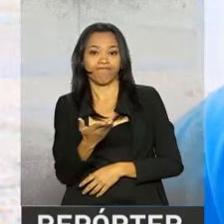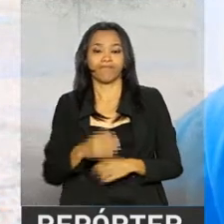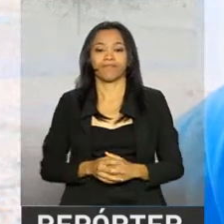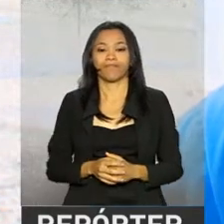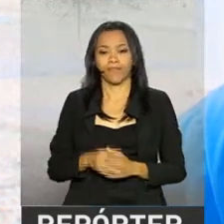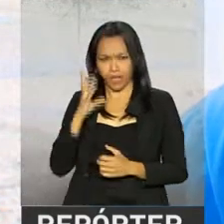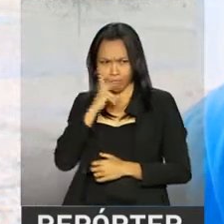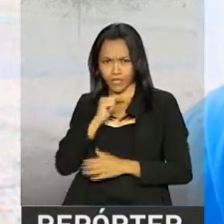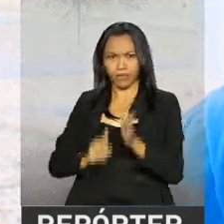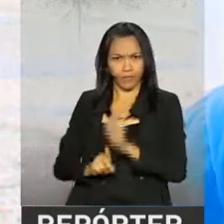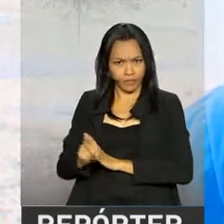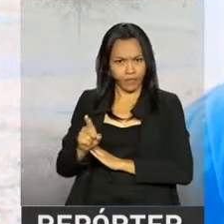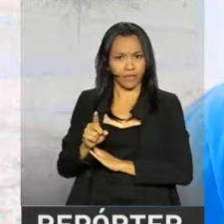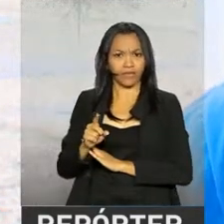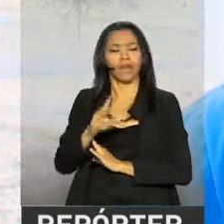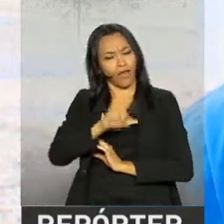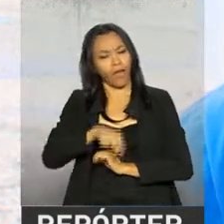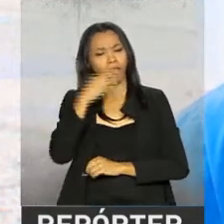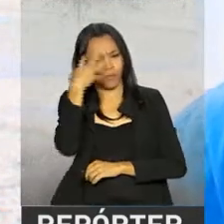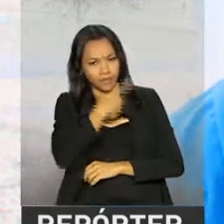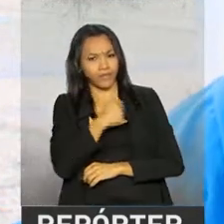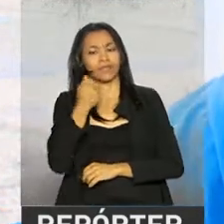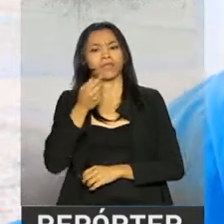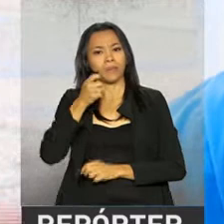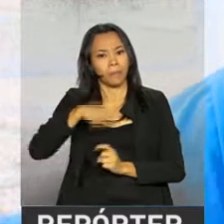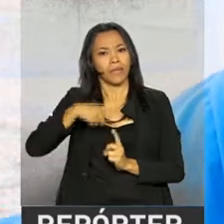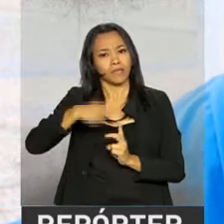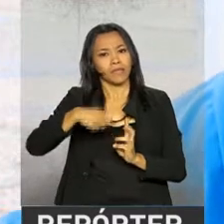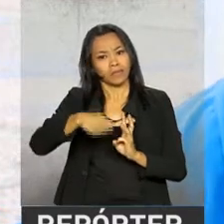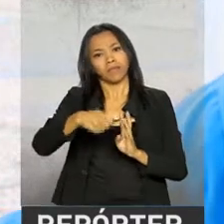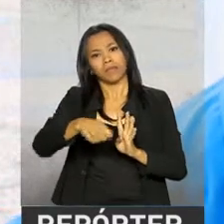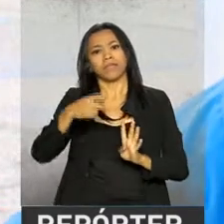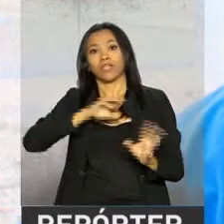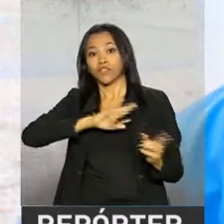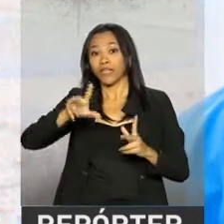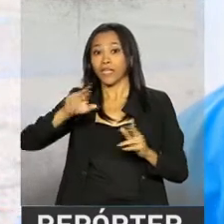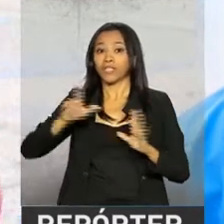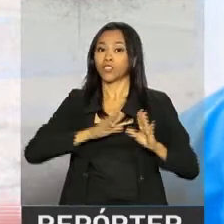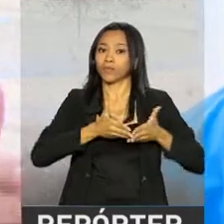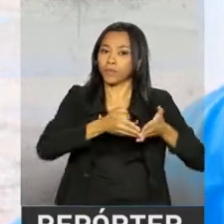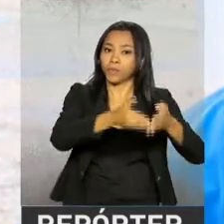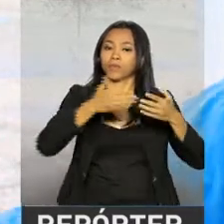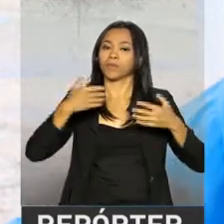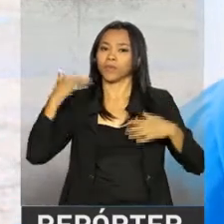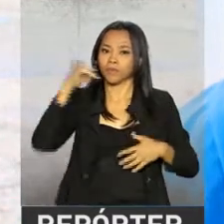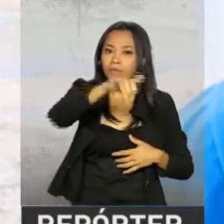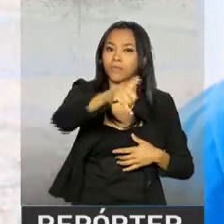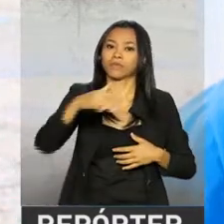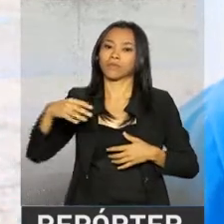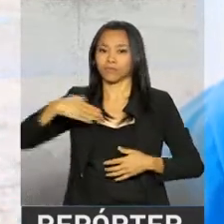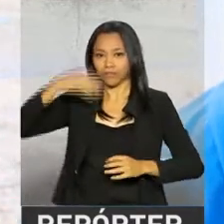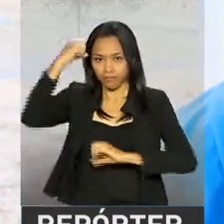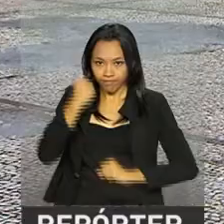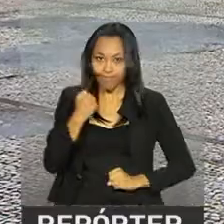uma cerimônia bonita que atrai? Muito bonita. E todo mês, como tem uma força diferente à frente, então todo mês é uma